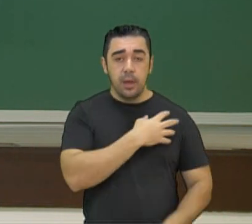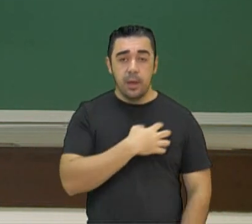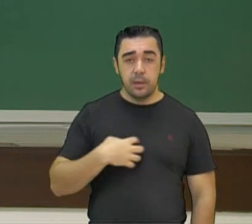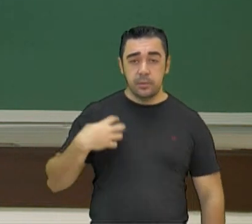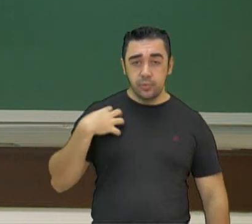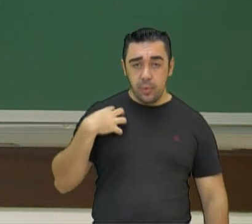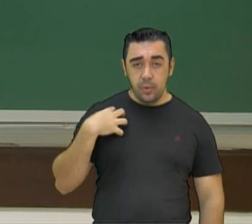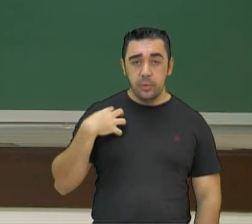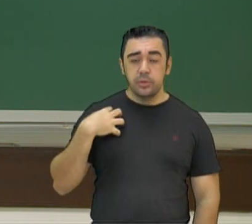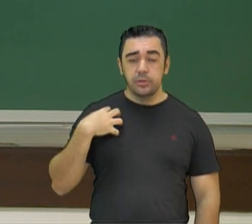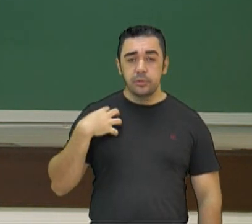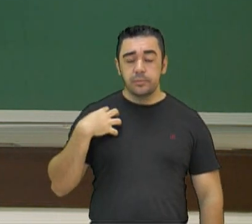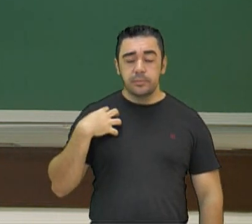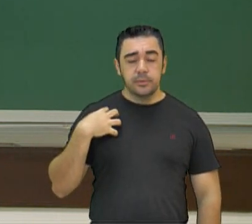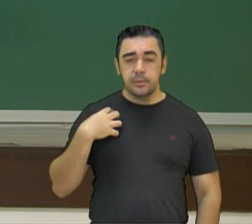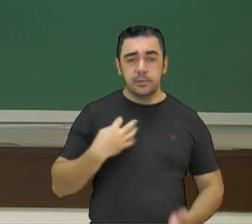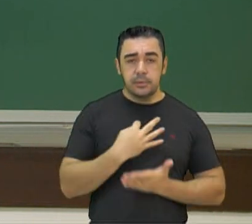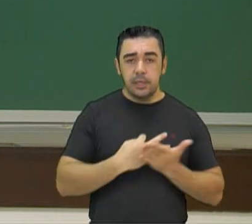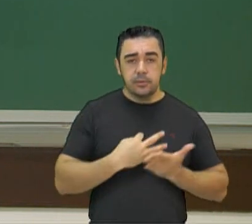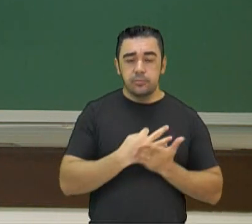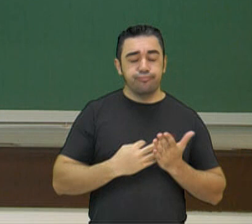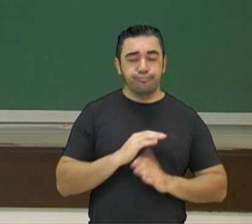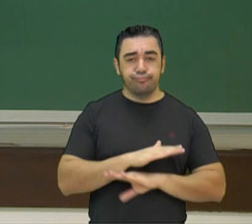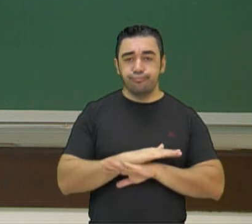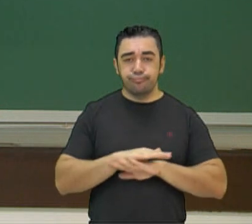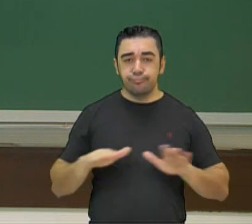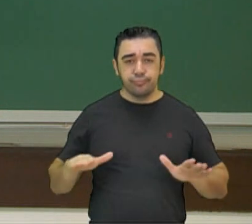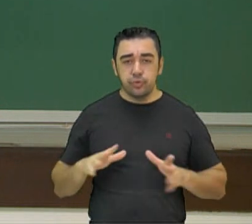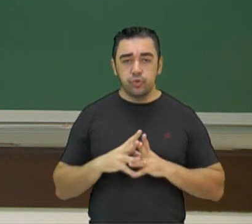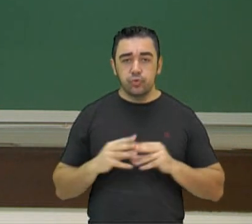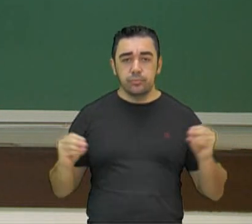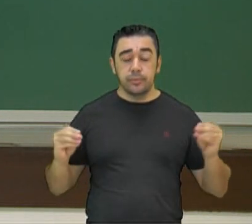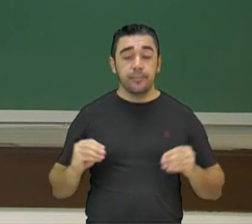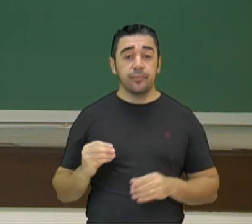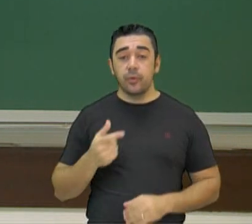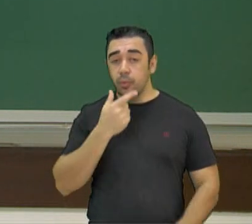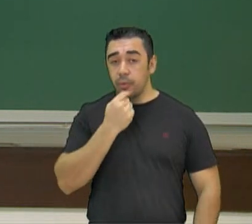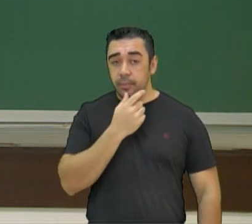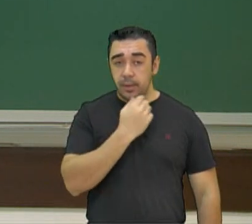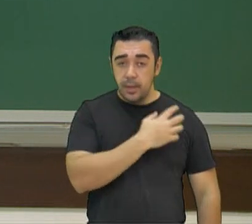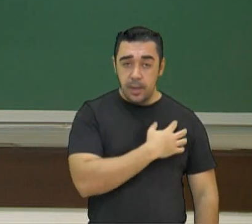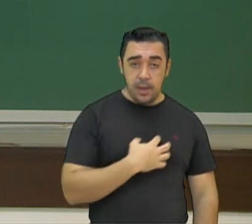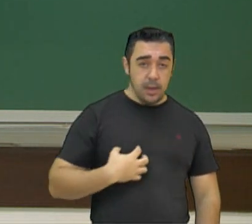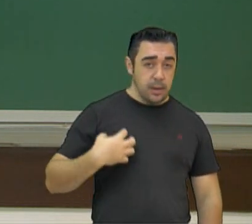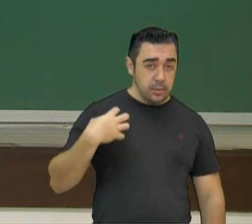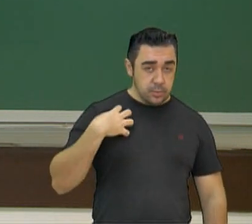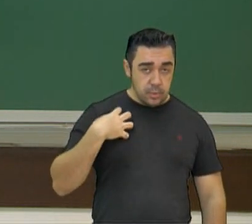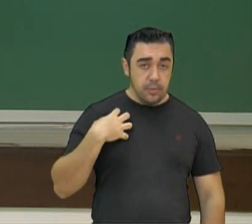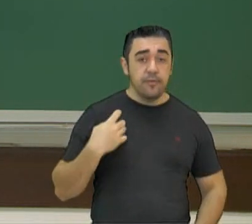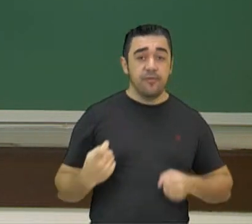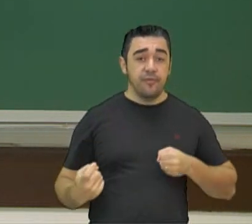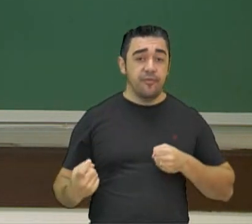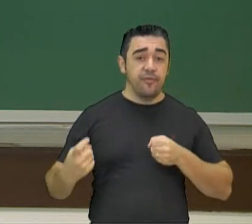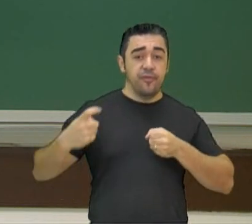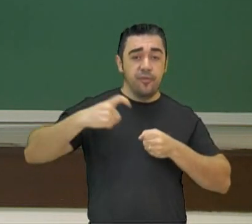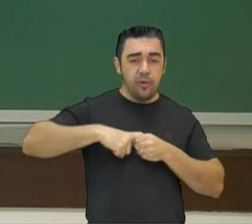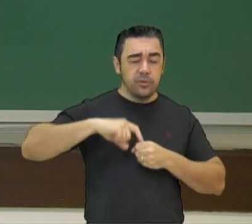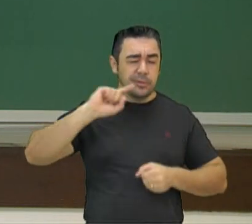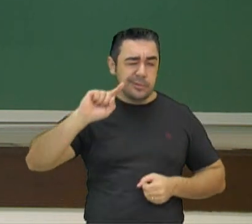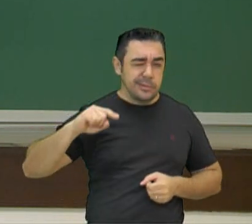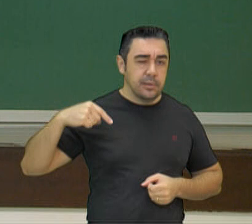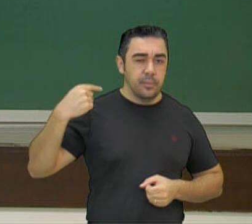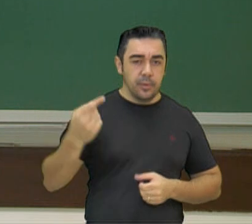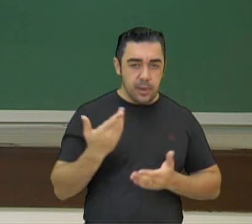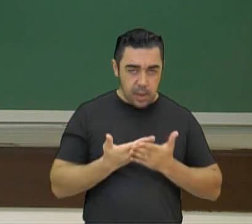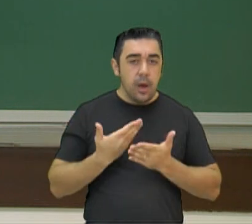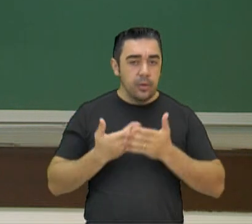do ponto de vista teórico, não existe. O Aristóteles só vai voltar a existir posteriormente, na outra